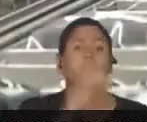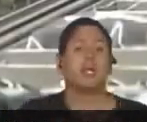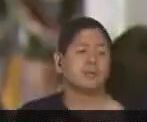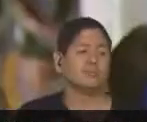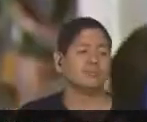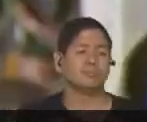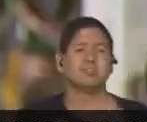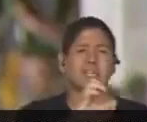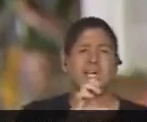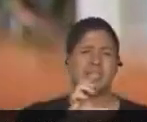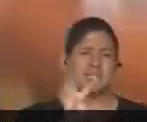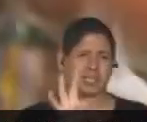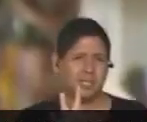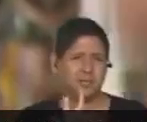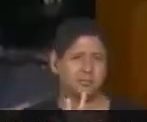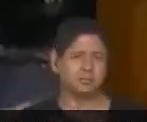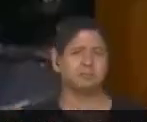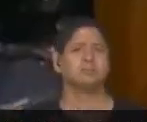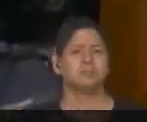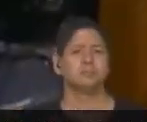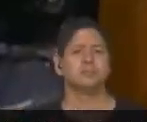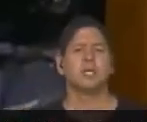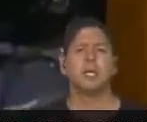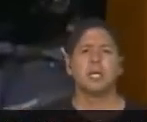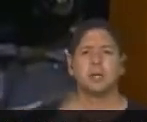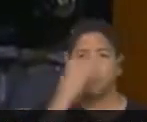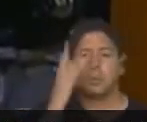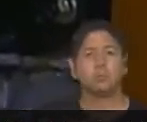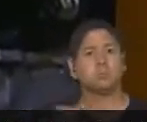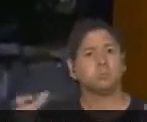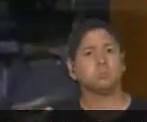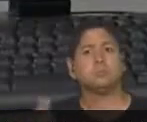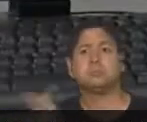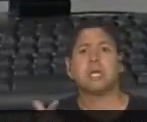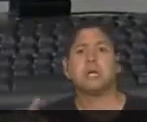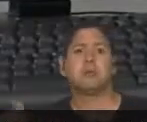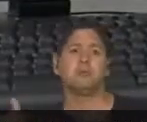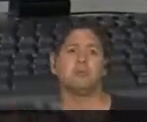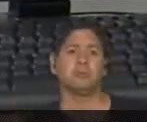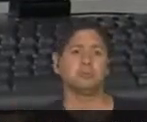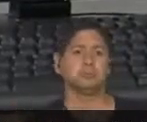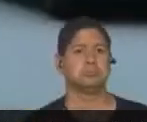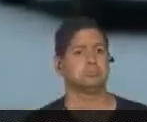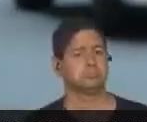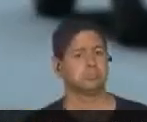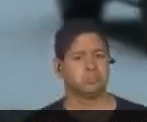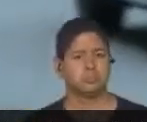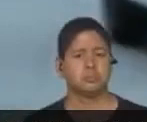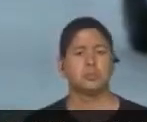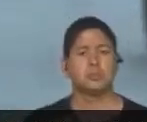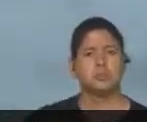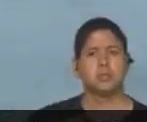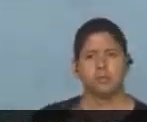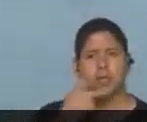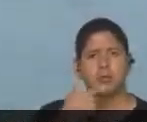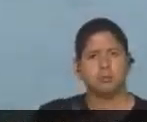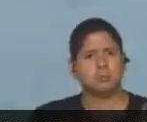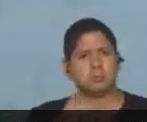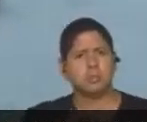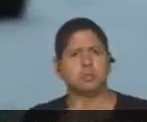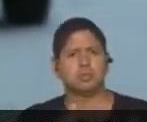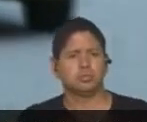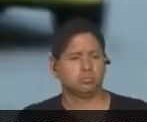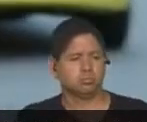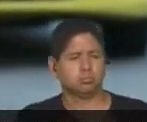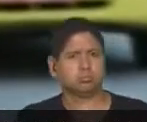formais, aqueles que trabalham de carteira assinada. Muitos casos sequer chegam a ser registrados. Quando se consideram os trabalhadores com